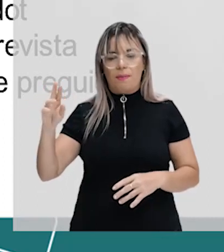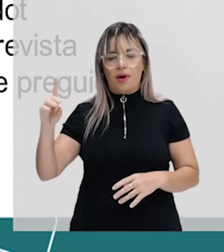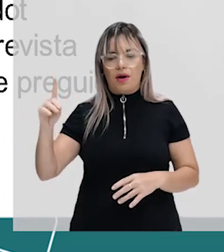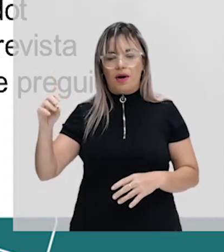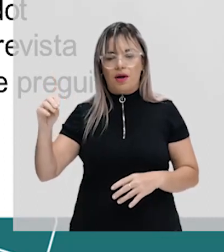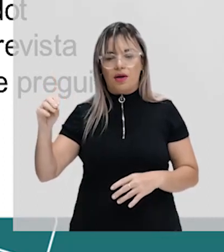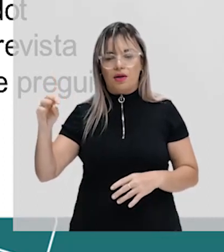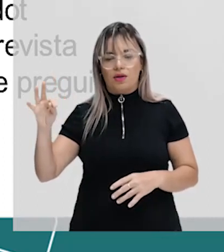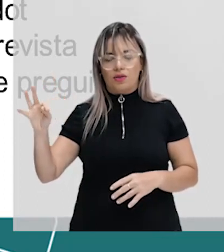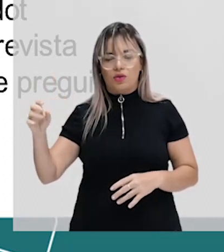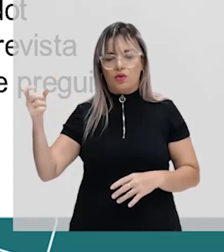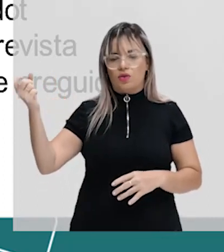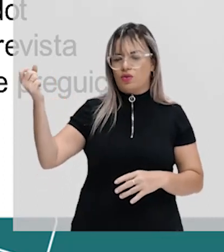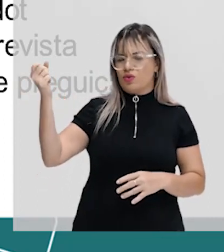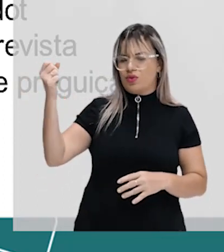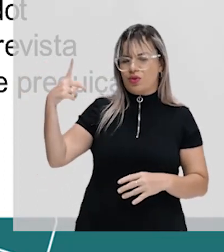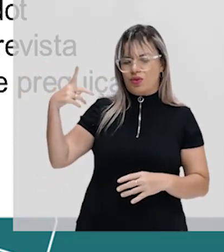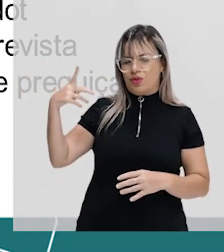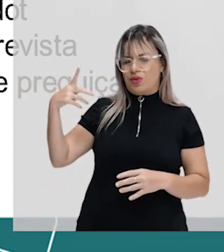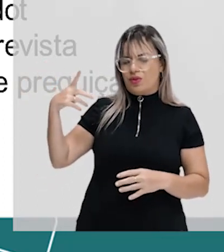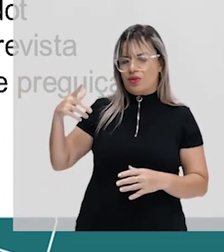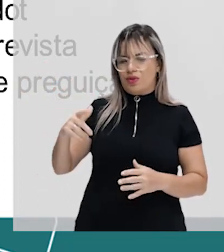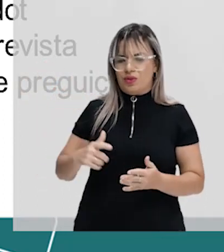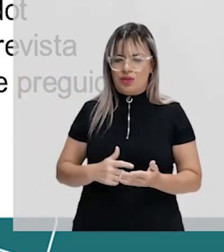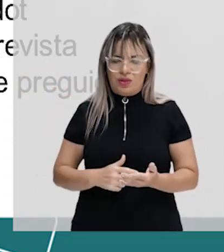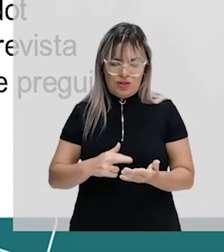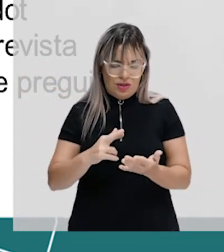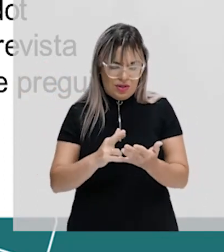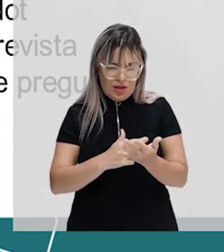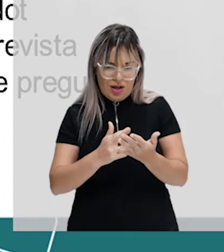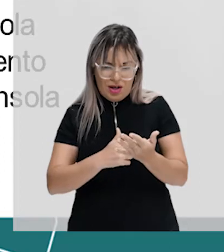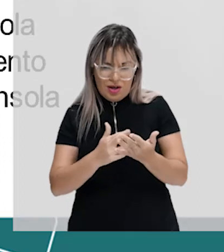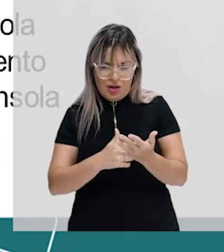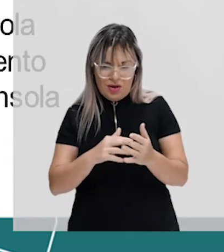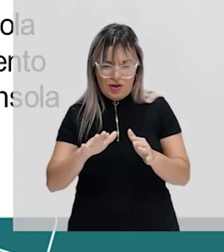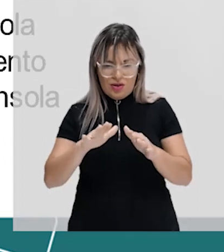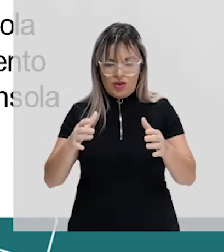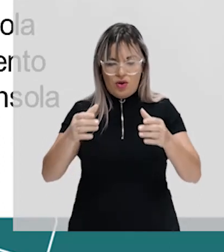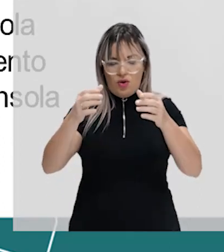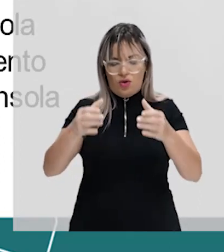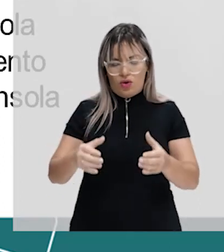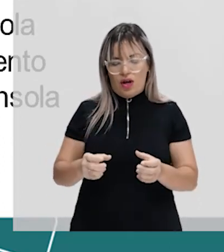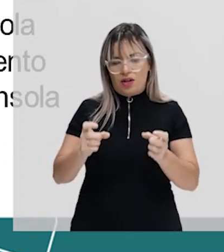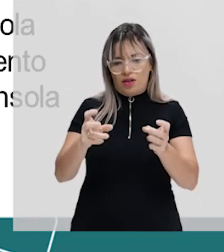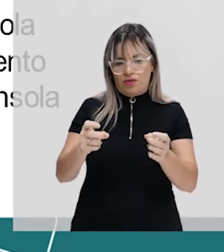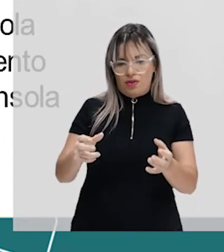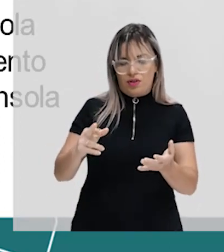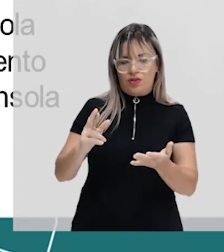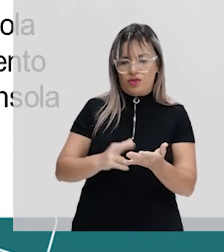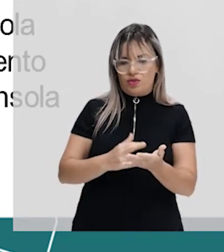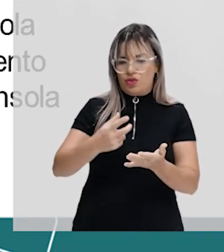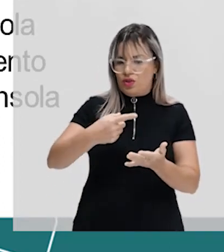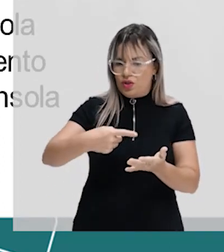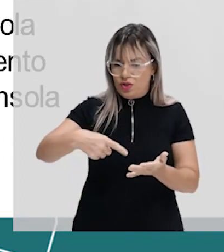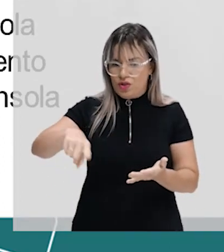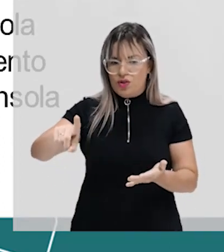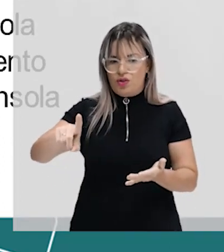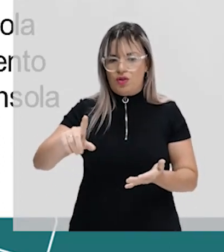e preguiça. Quem lê tanta notícia, eu vou.